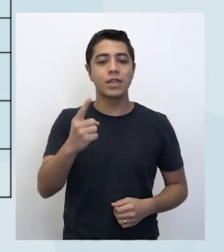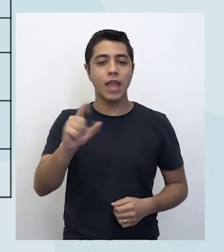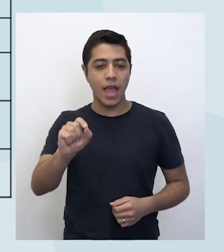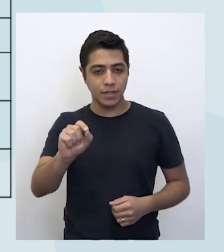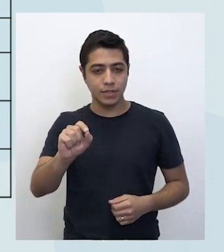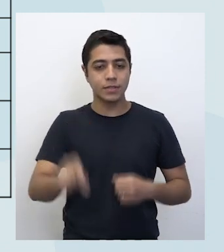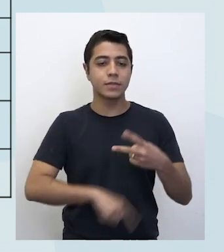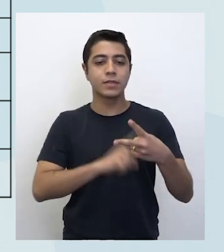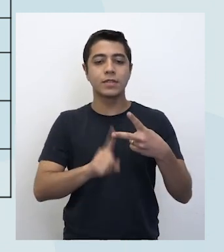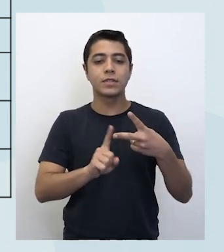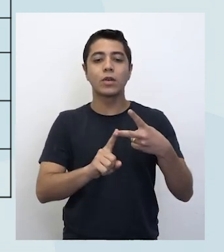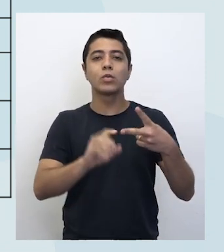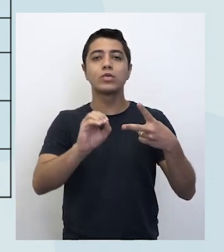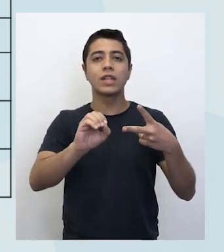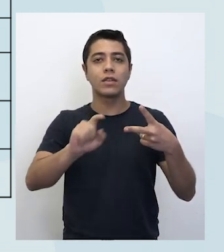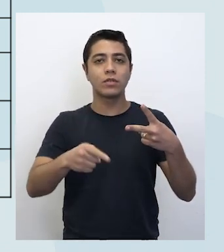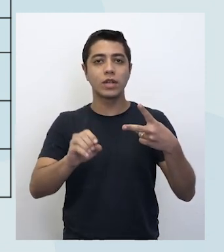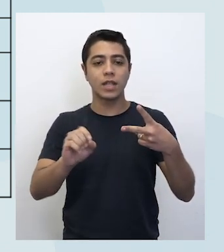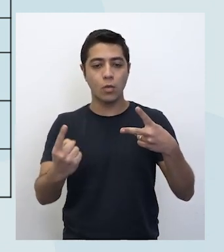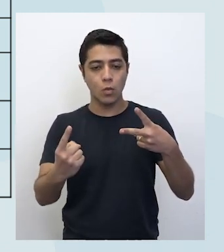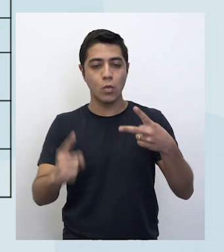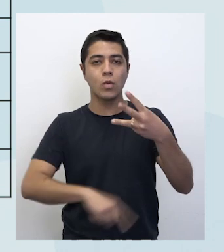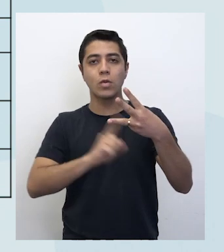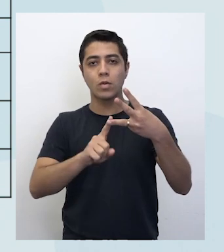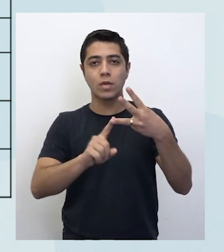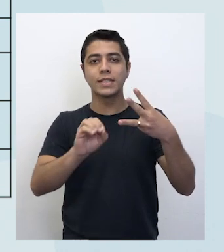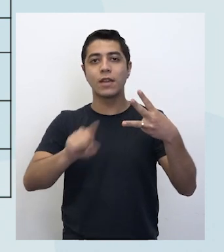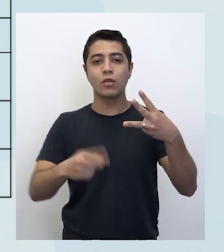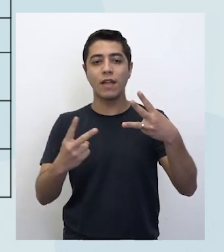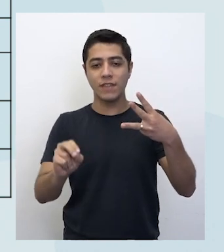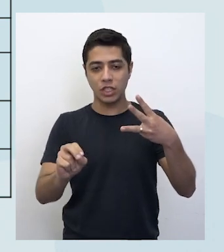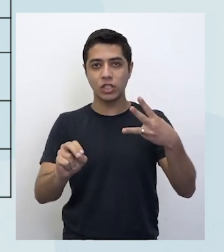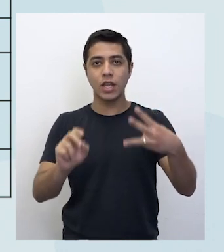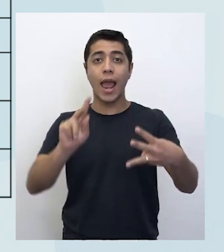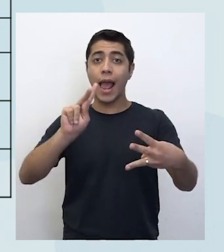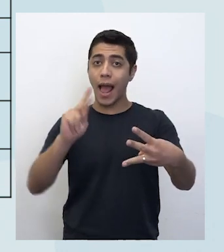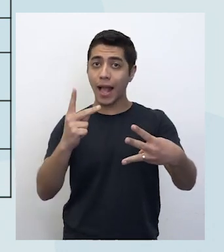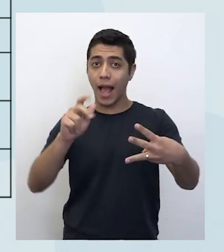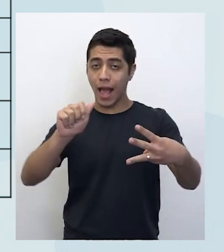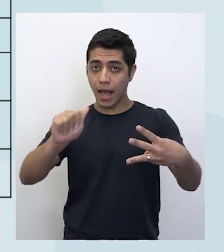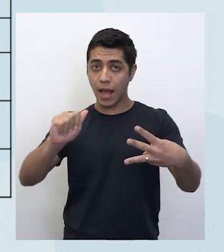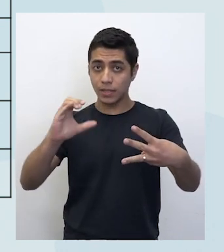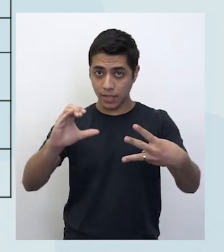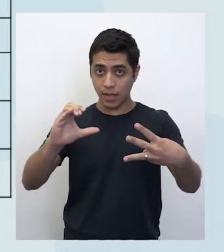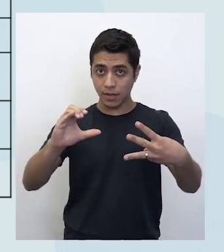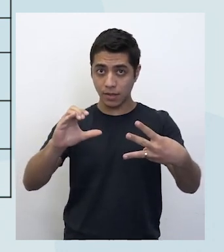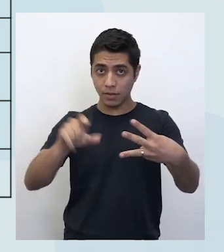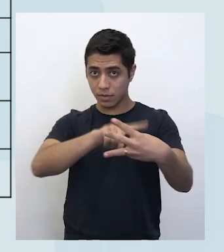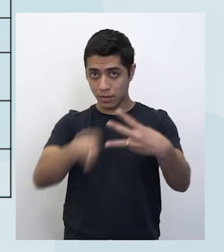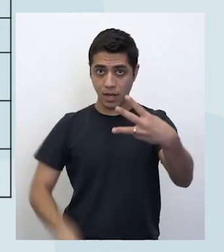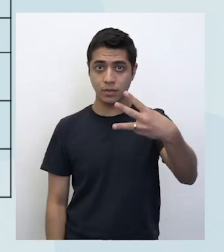com 0,01 e no terceiro experimento usei 0,20. Aí, o que aconteceu? Eu tenho